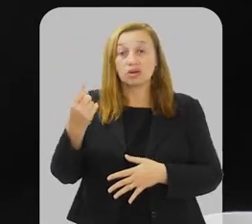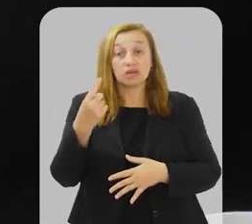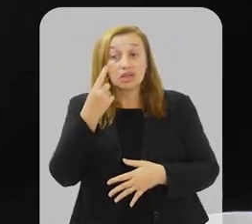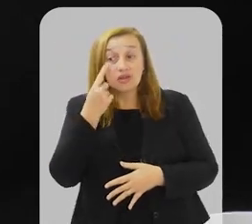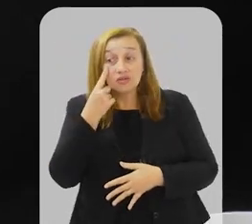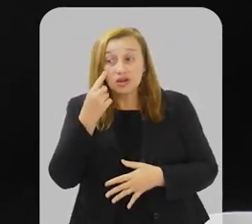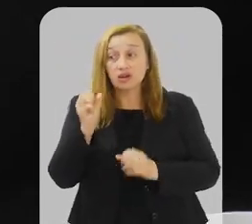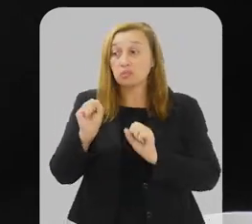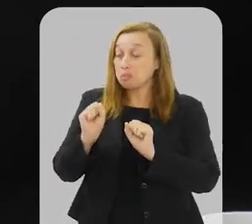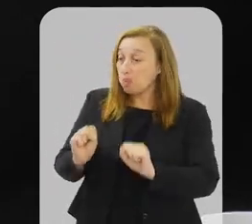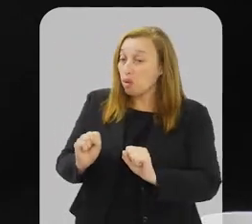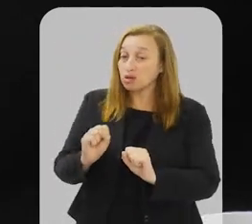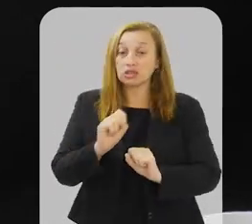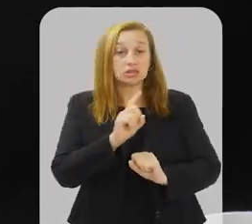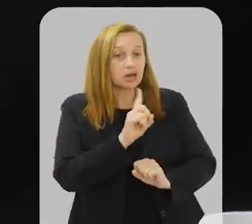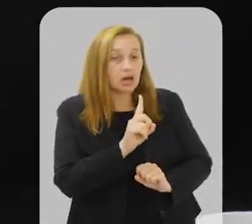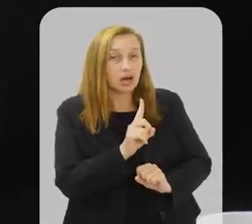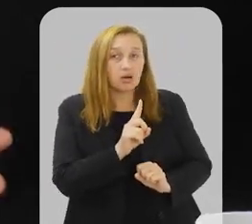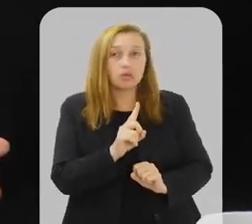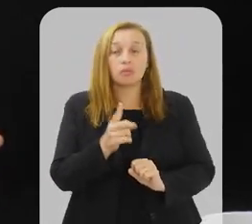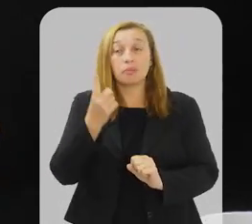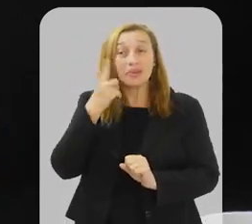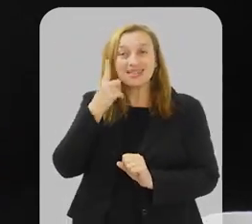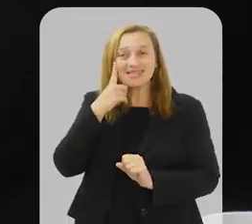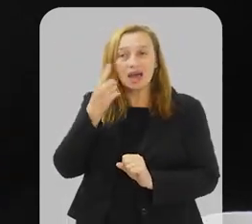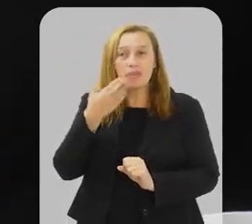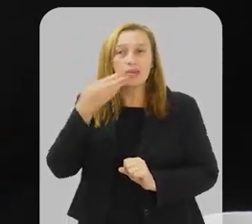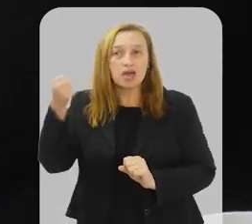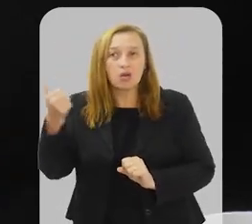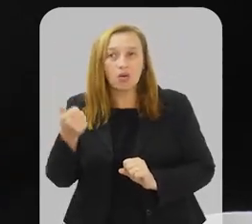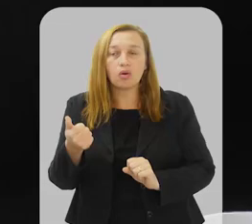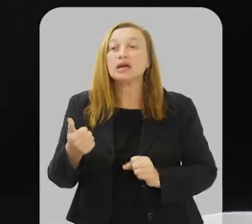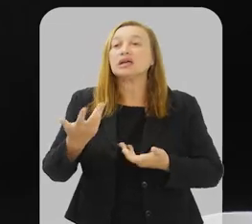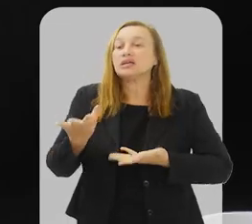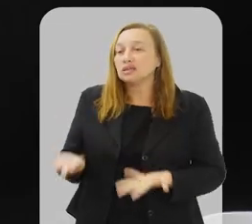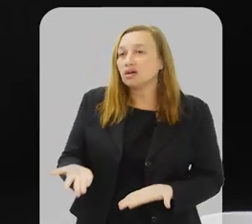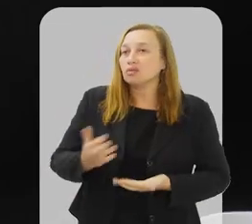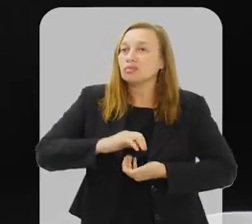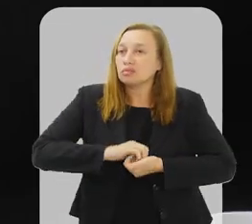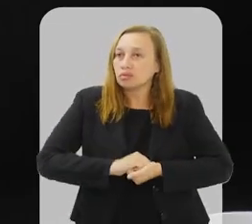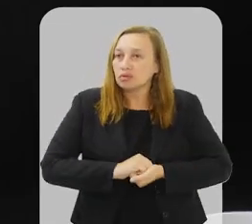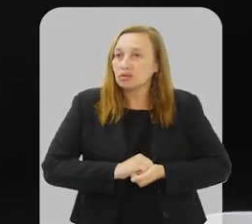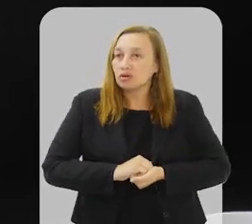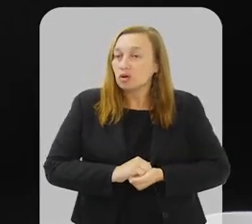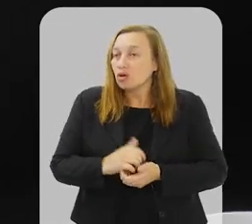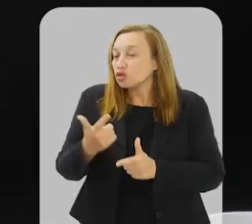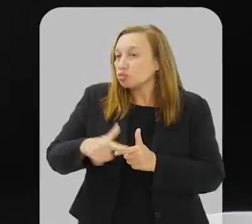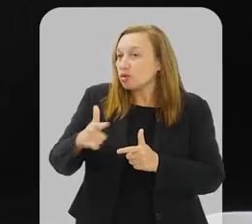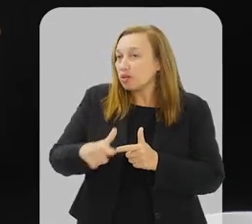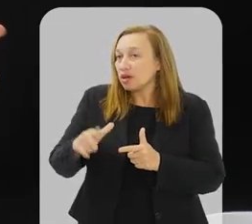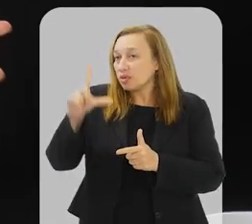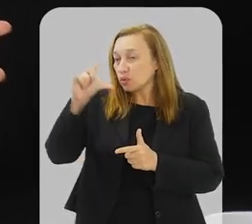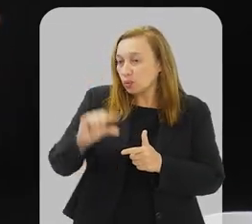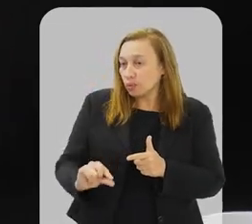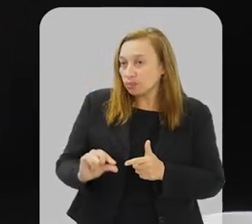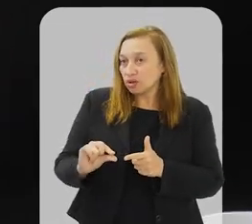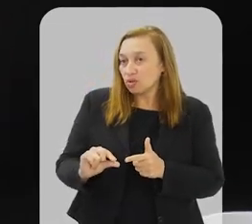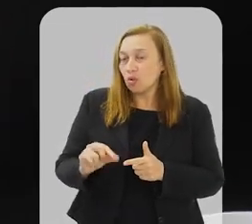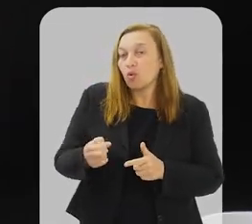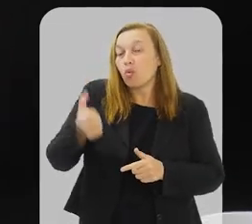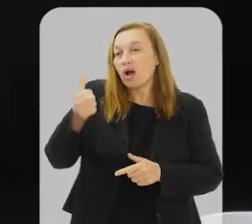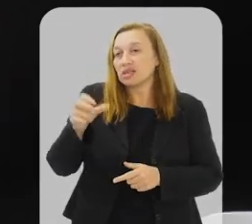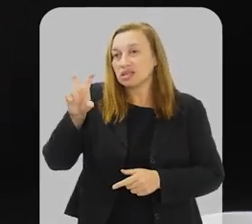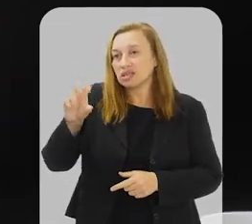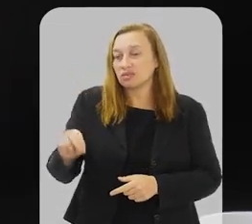protopo conseguir Não não pode ser então vamos pensar em uma outra coisa então isso fez com que pelo menos na viradoura os nossos problemas coreográficos diminuíssem em quase